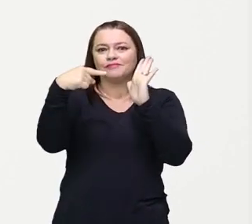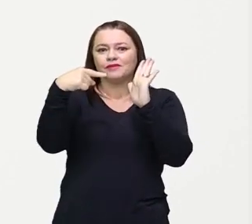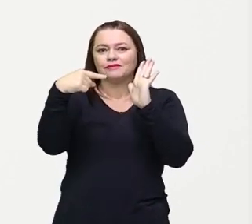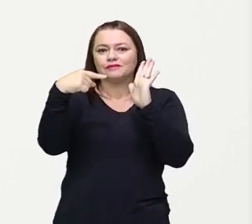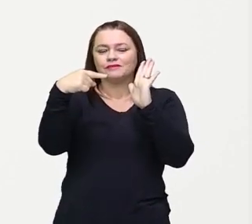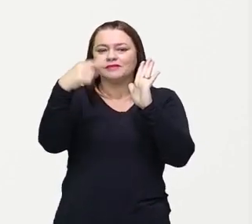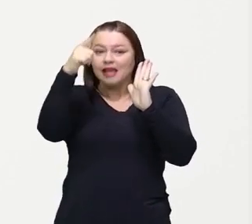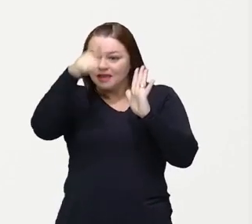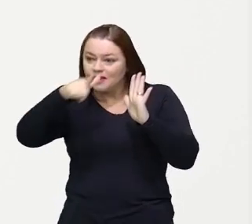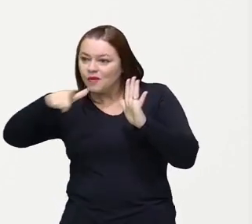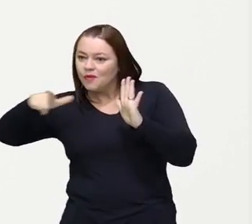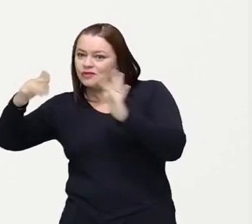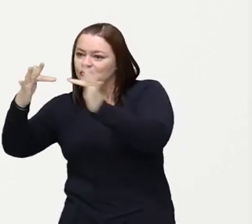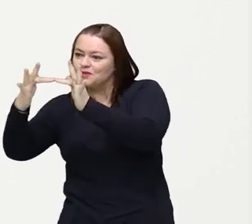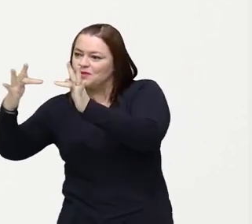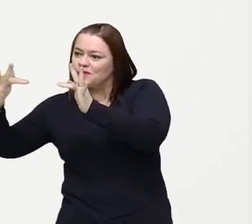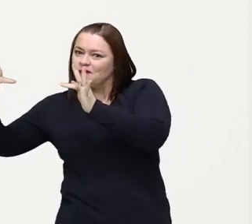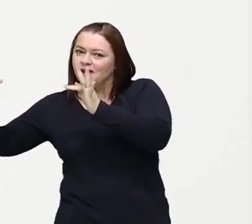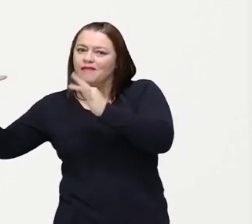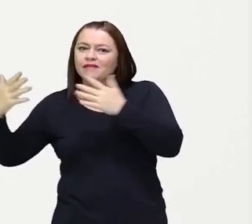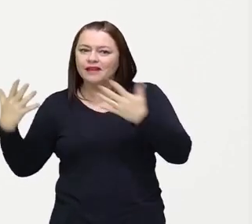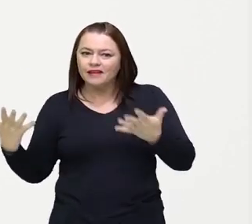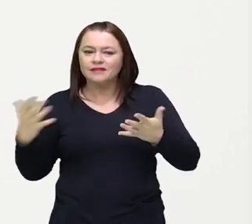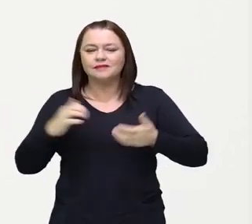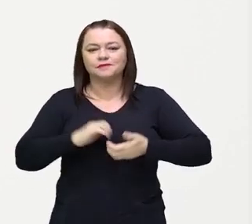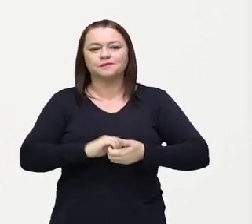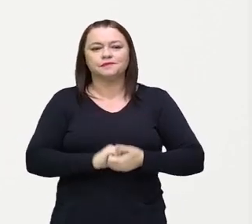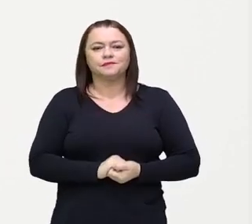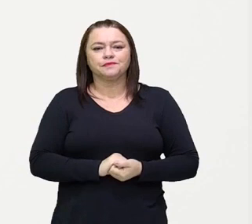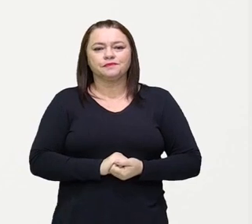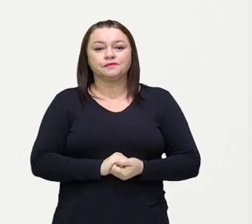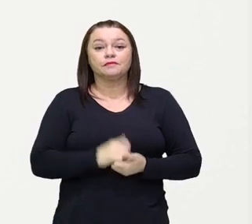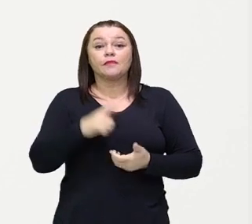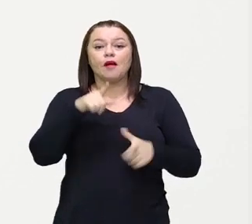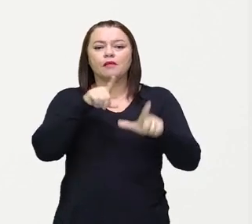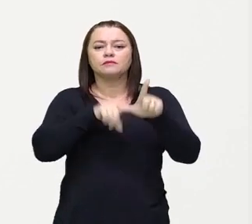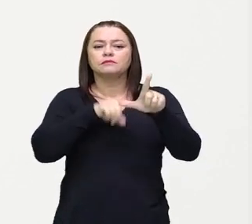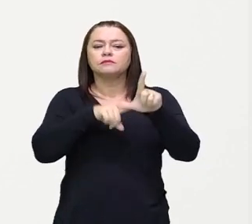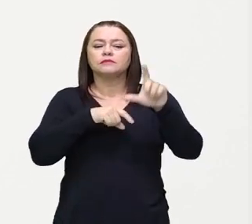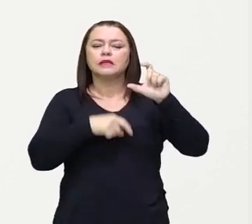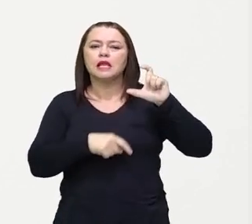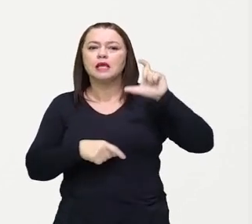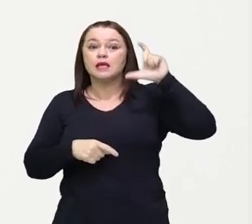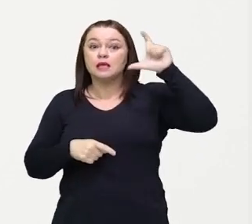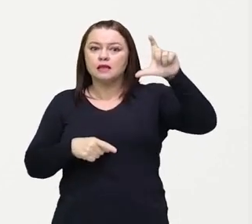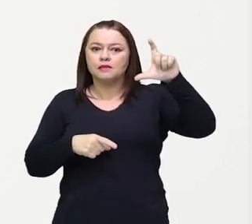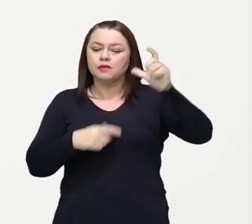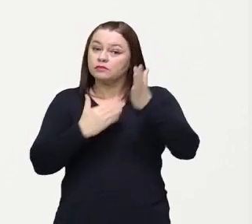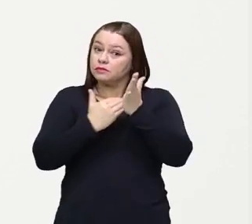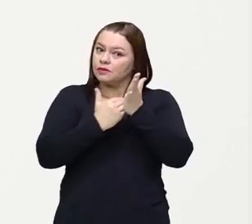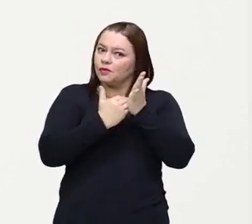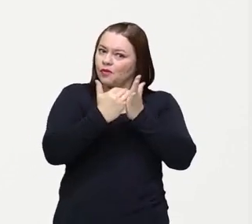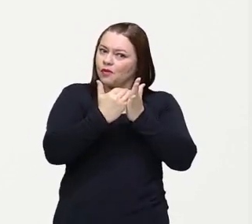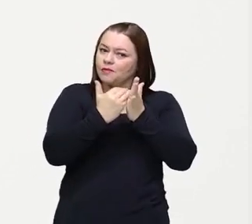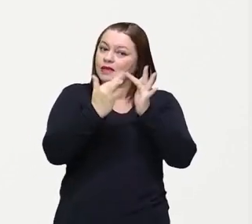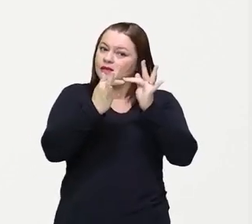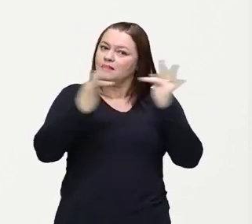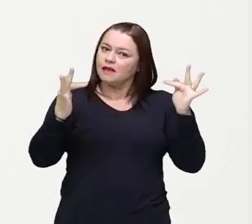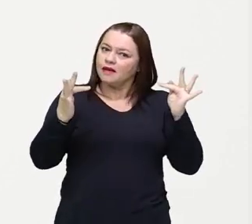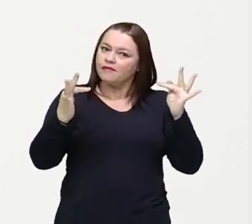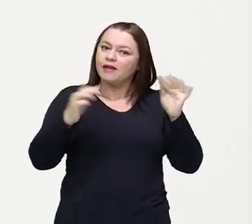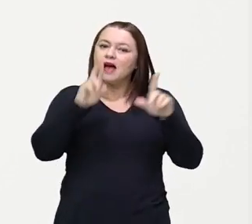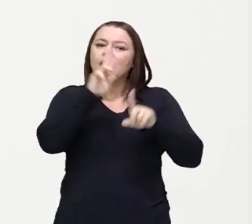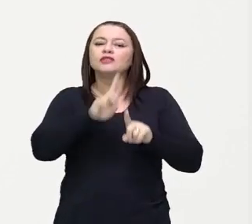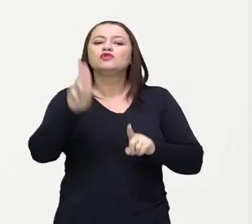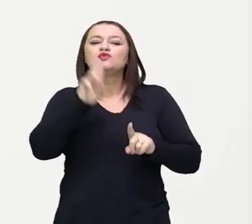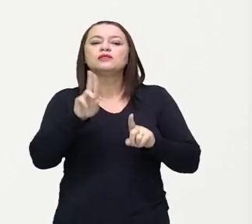Preste atenção aqui no outro parágrafo. Olha aqui, crianças, letra maiúscula, né? Iniciei a minha